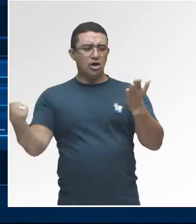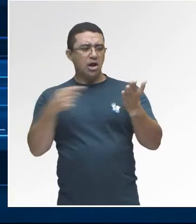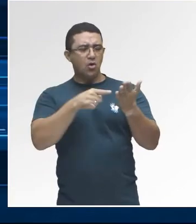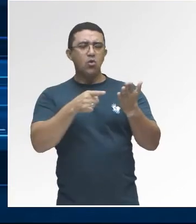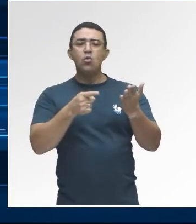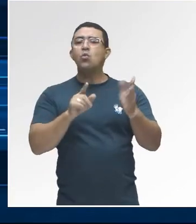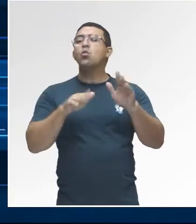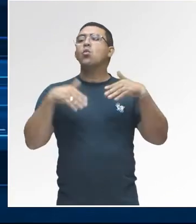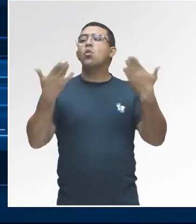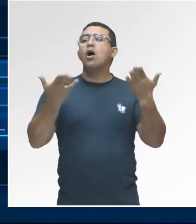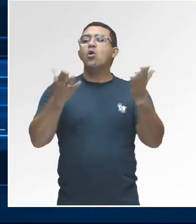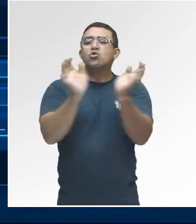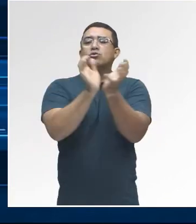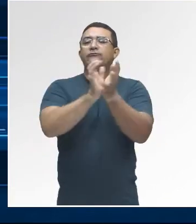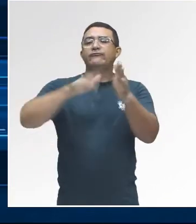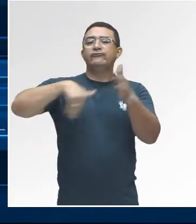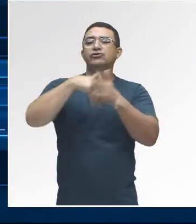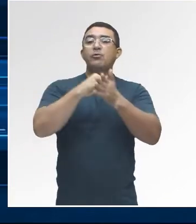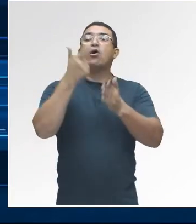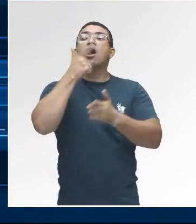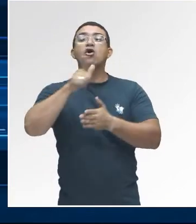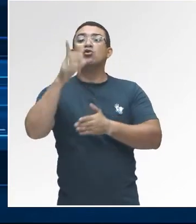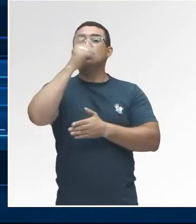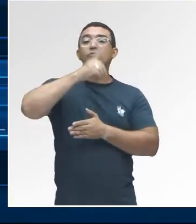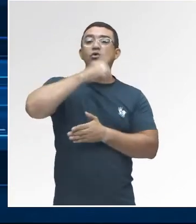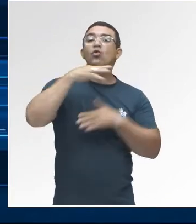no domingo. Então, você procura...